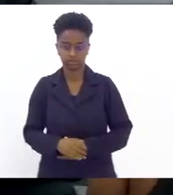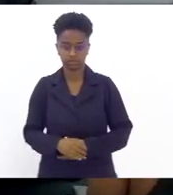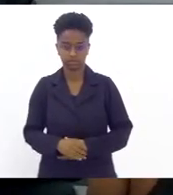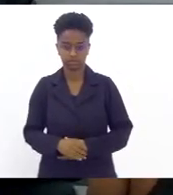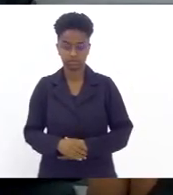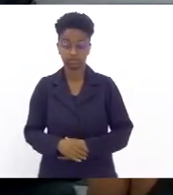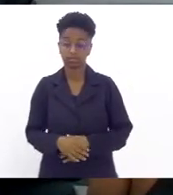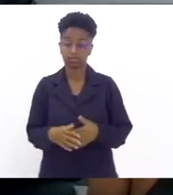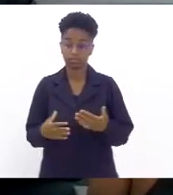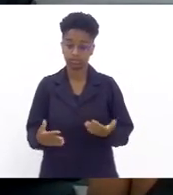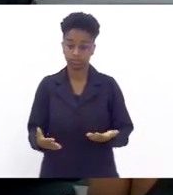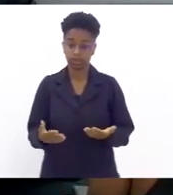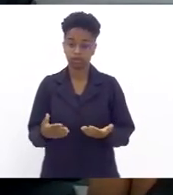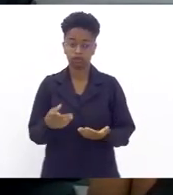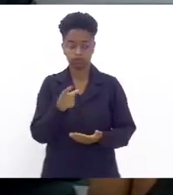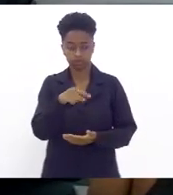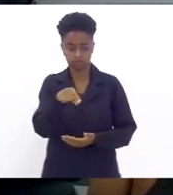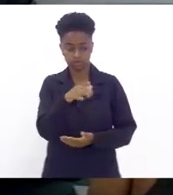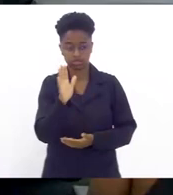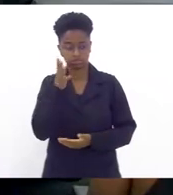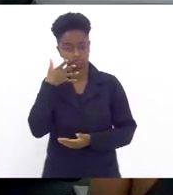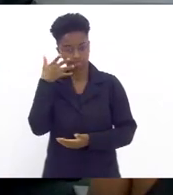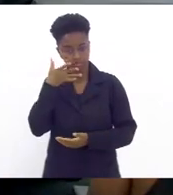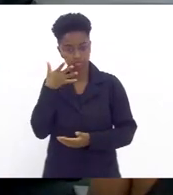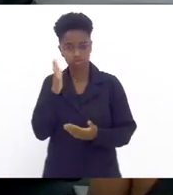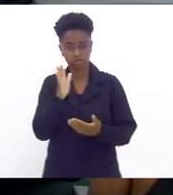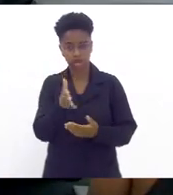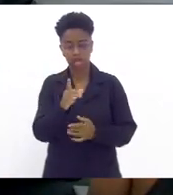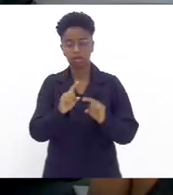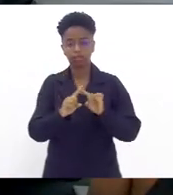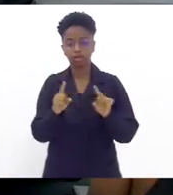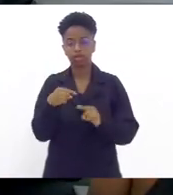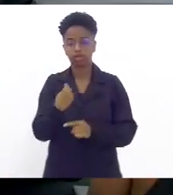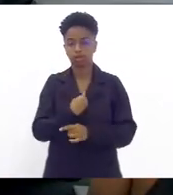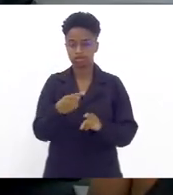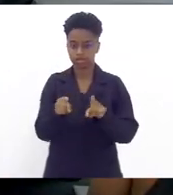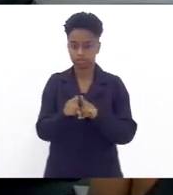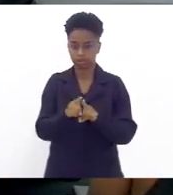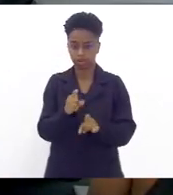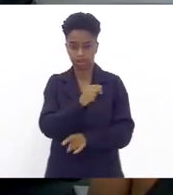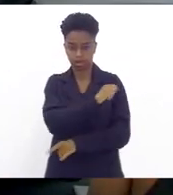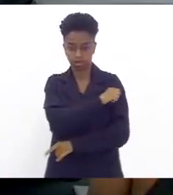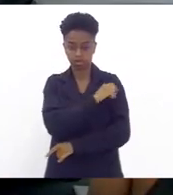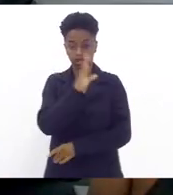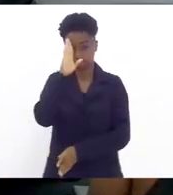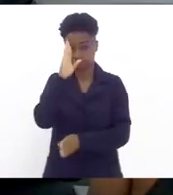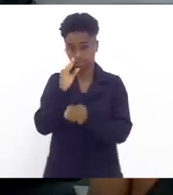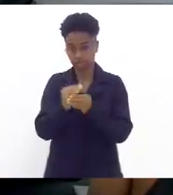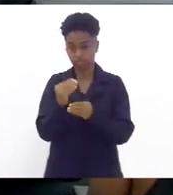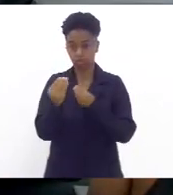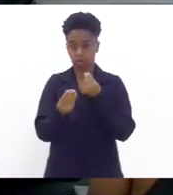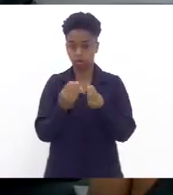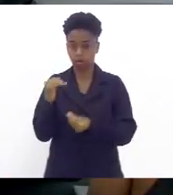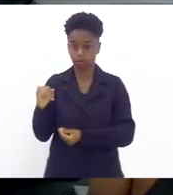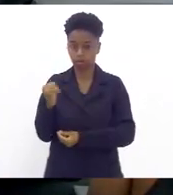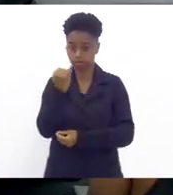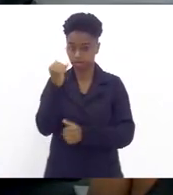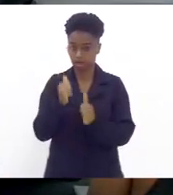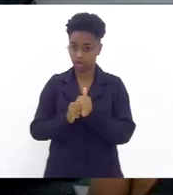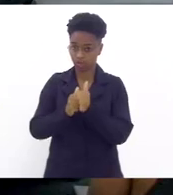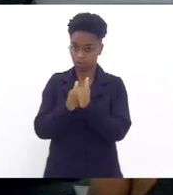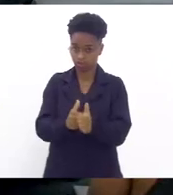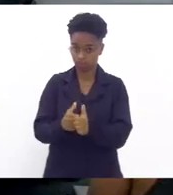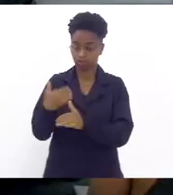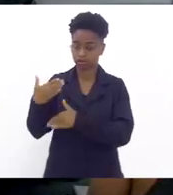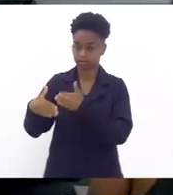diante de tudo que foi falado aqui a gente também conta comunidade estudantil entende a importância de acompanhar esses